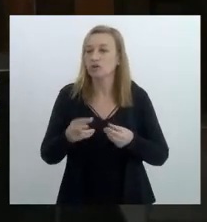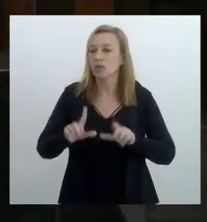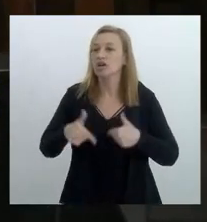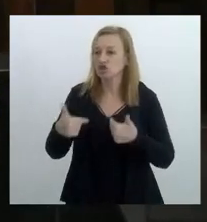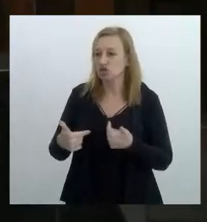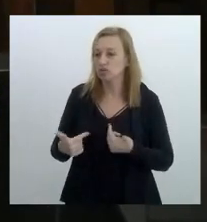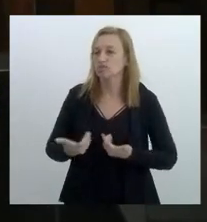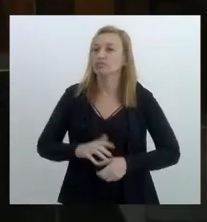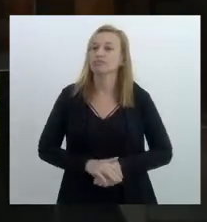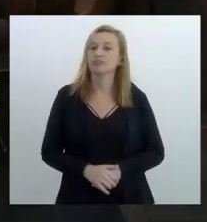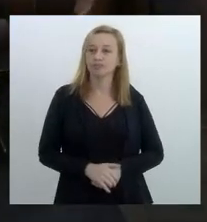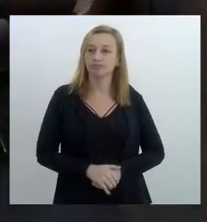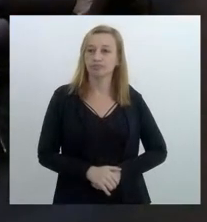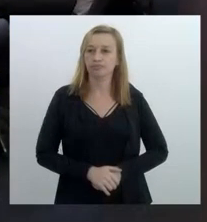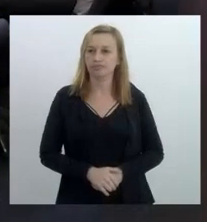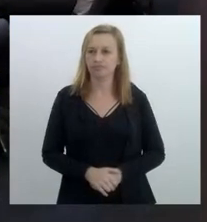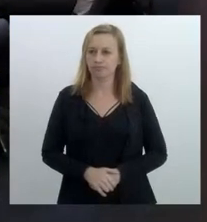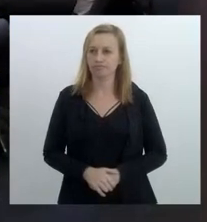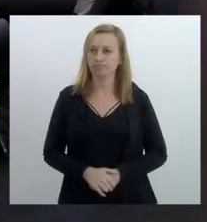do teto de gastos.